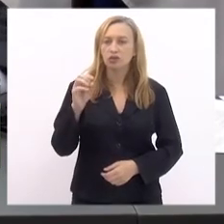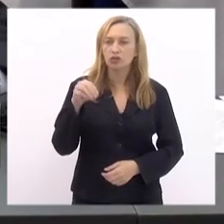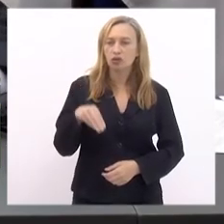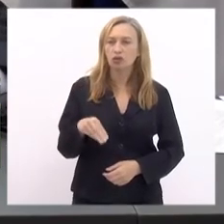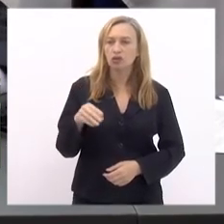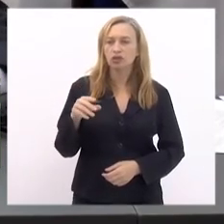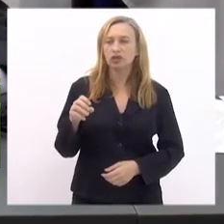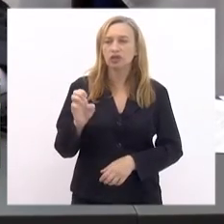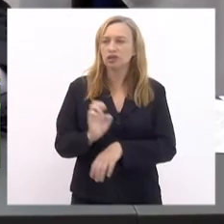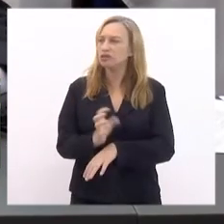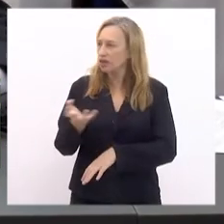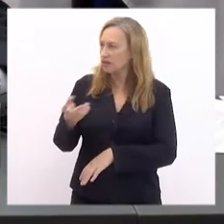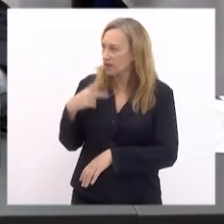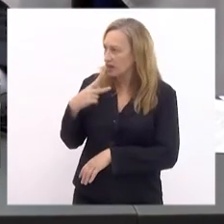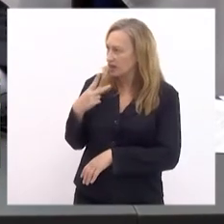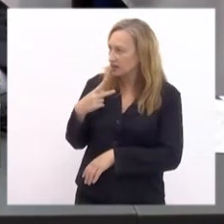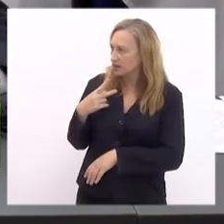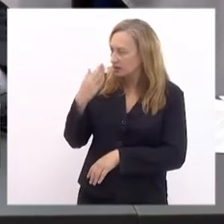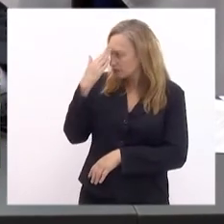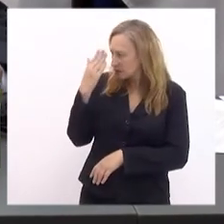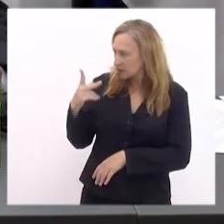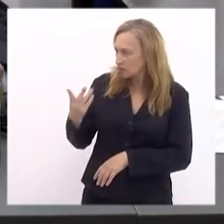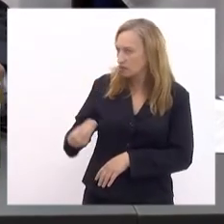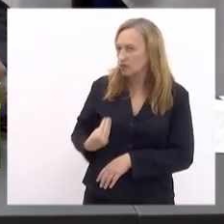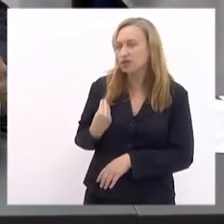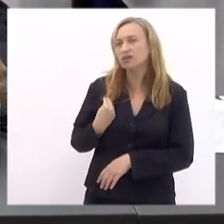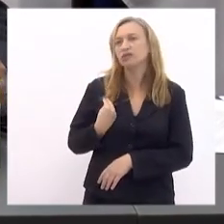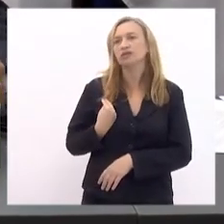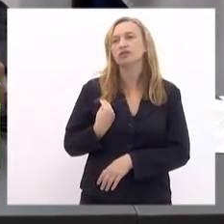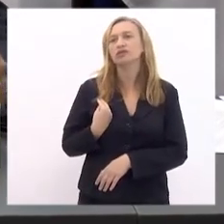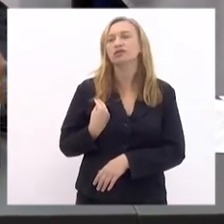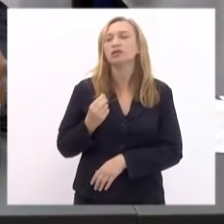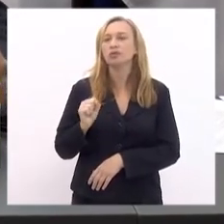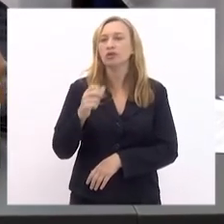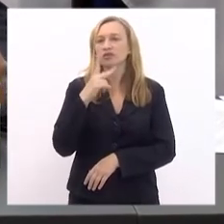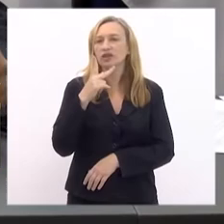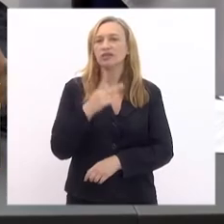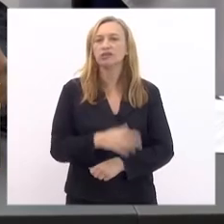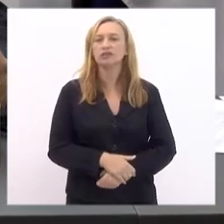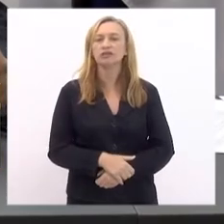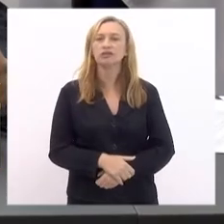quer se manifestar, Antônio Oscar? Obrigado pela presença, você tem a palavra.